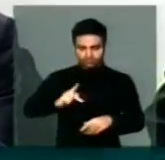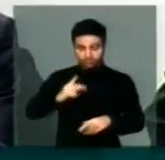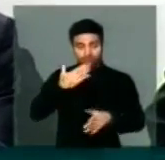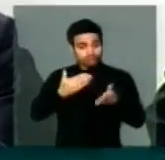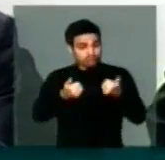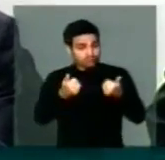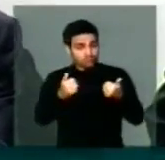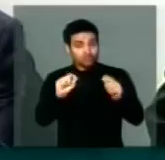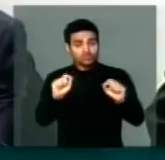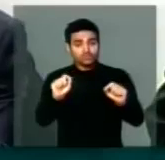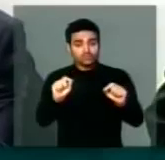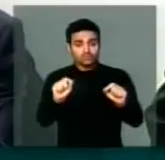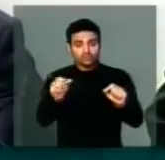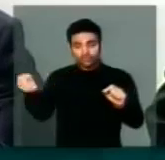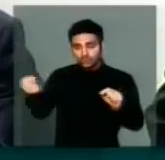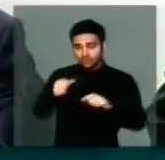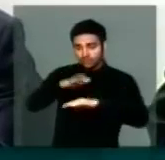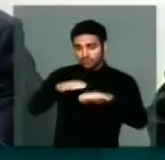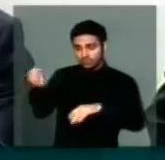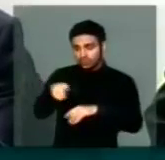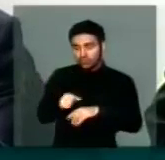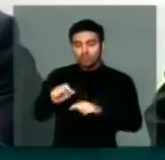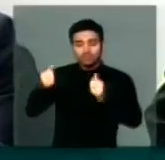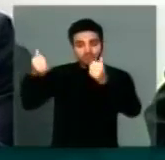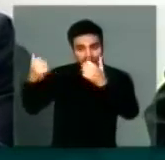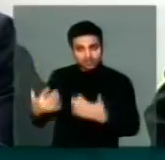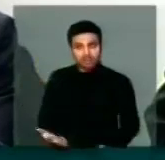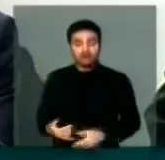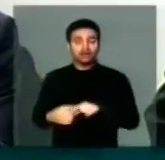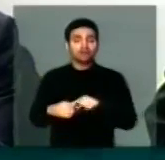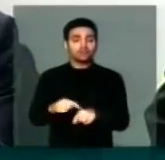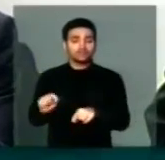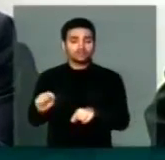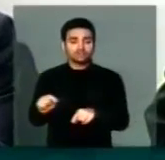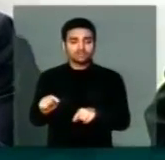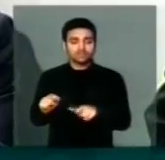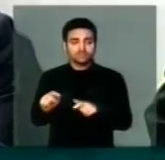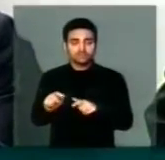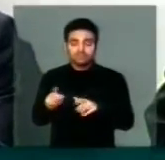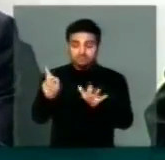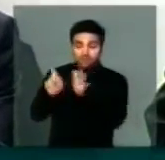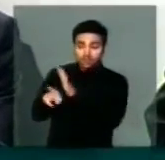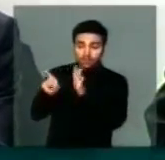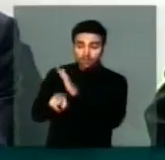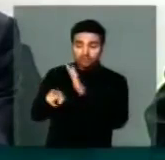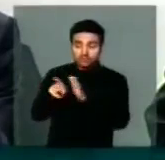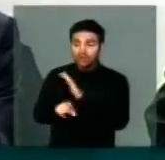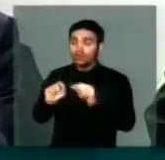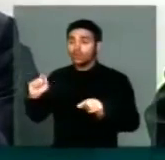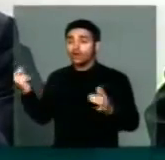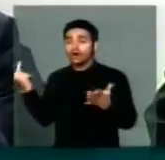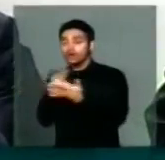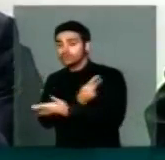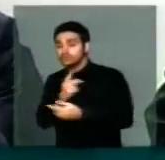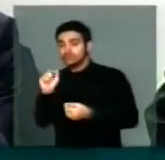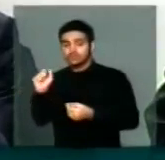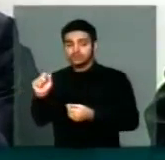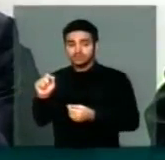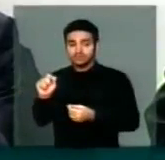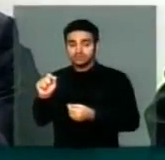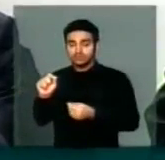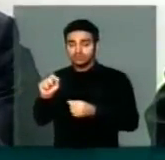reinquiriu o delator única e exclusivamente para fazer indagações acerca do ato de